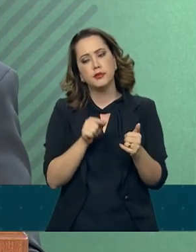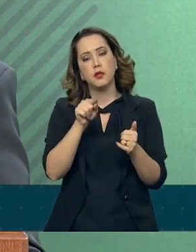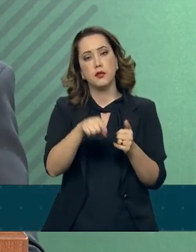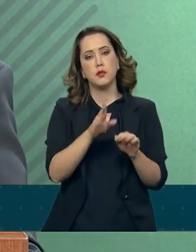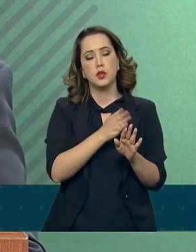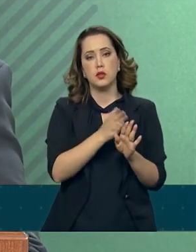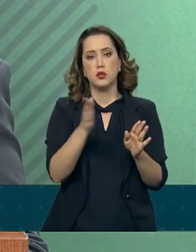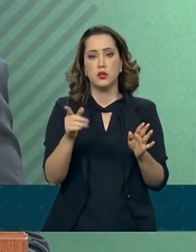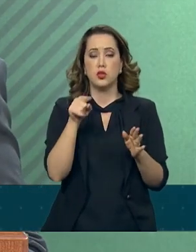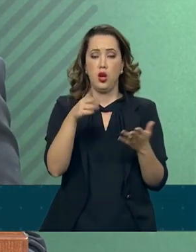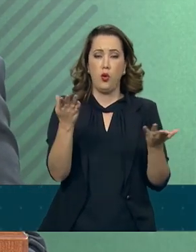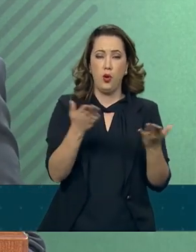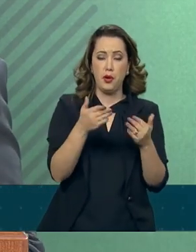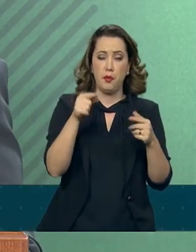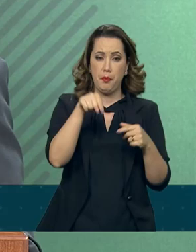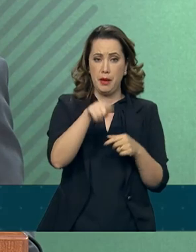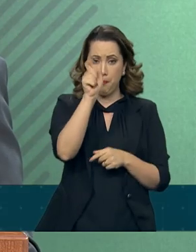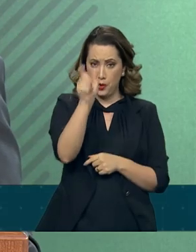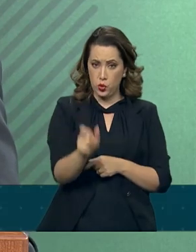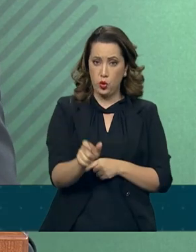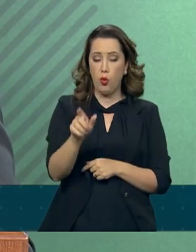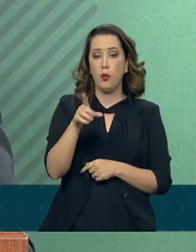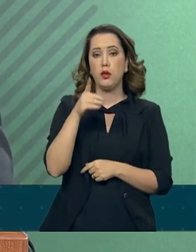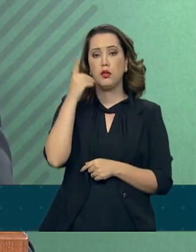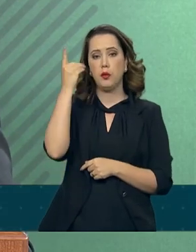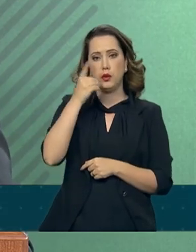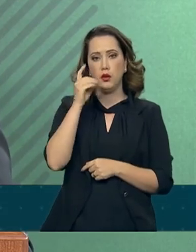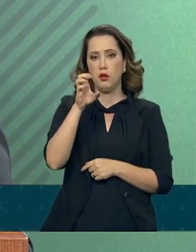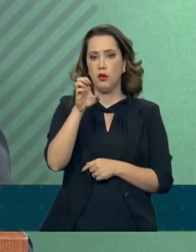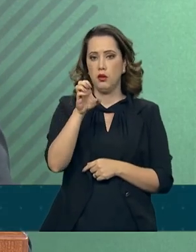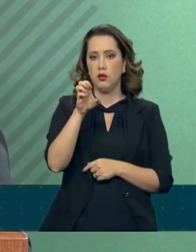específico do deputado eduardo bolsonaro